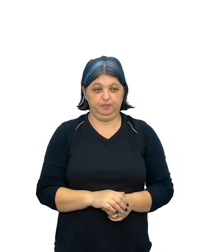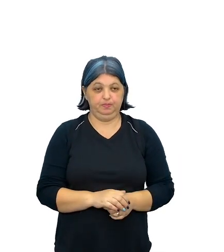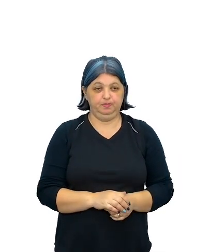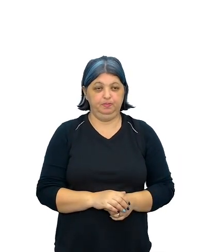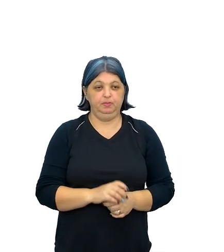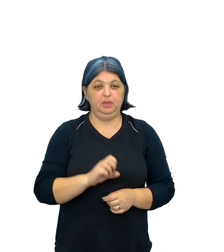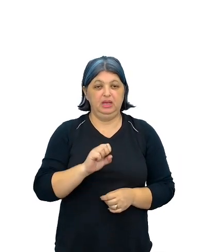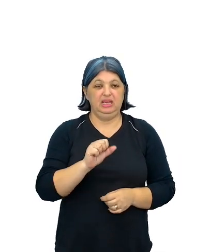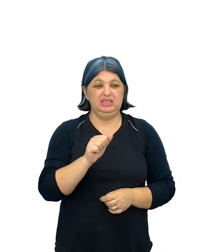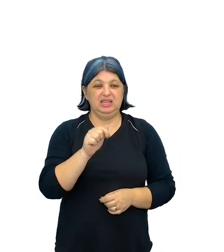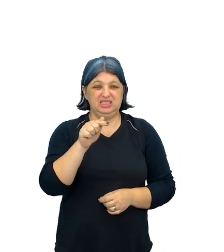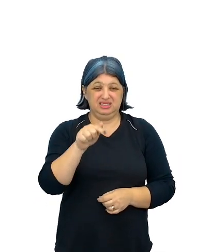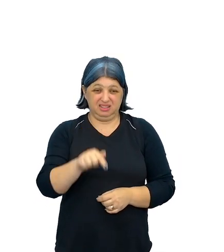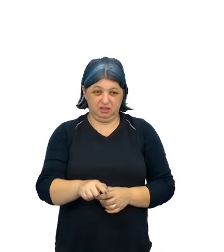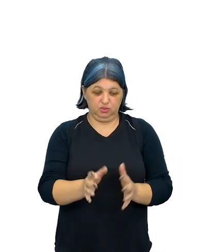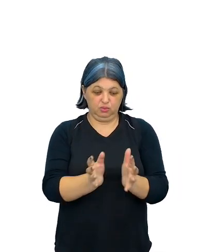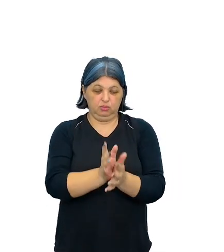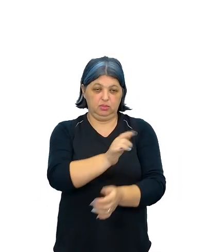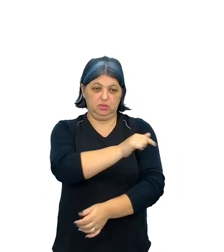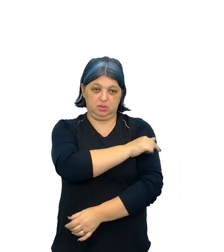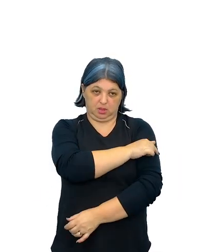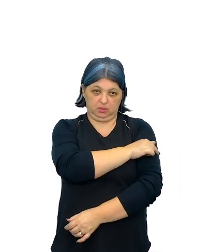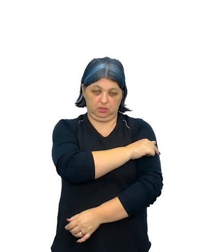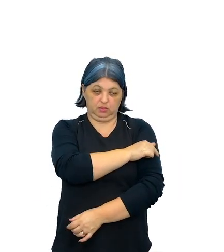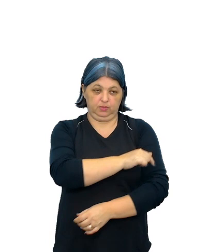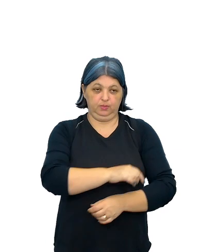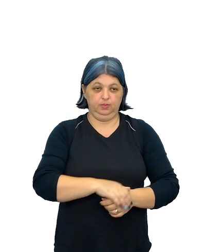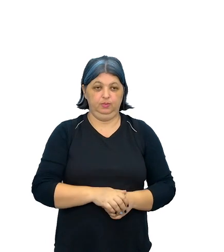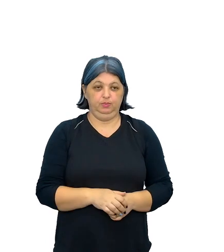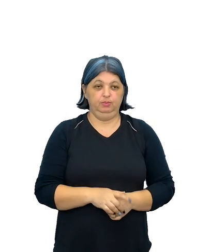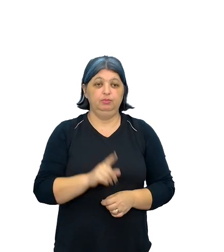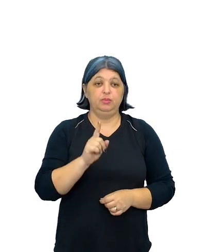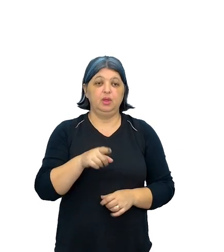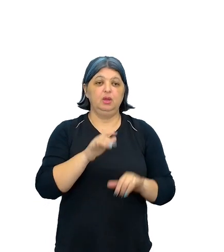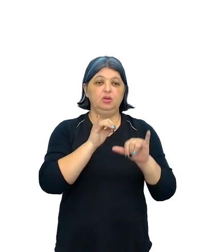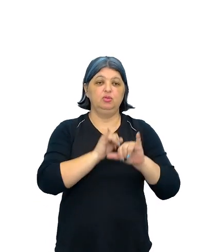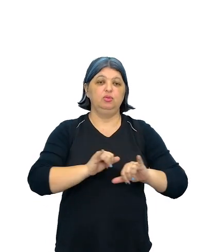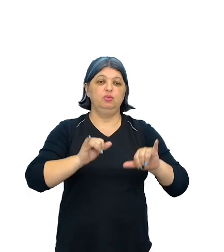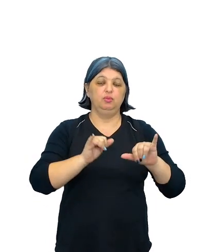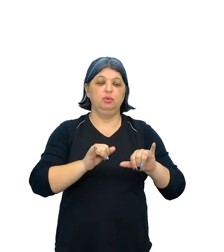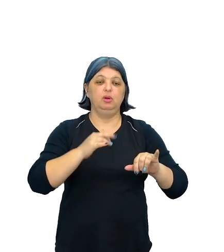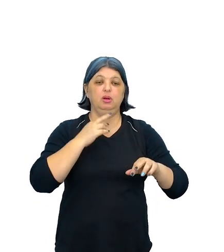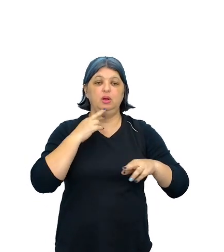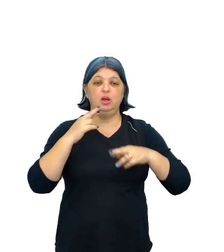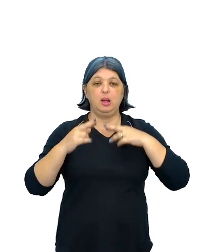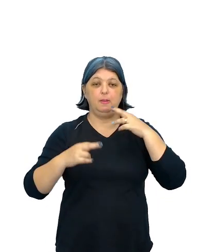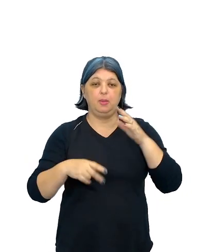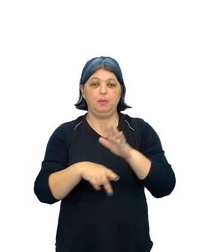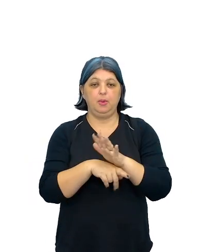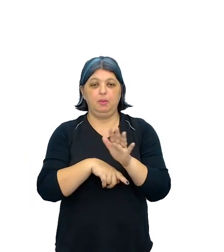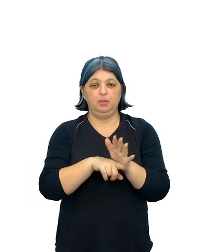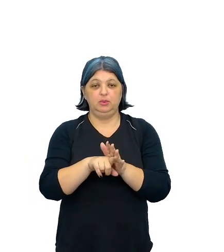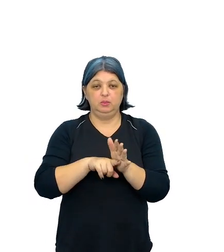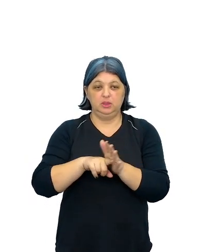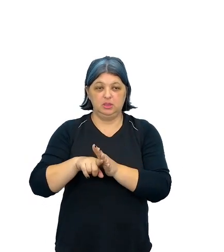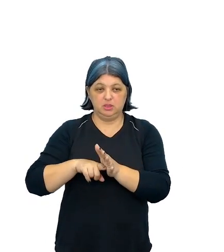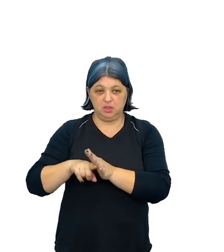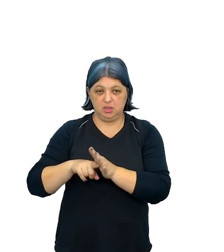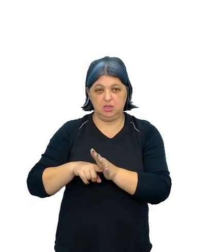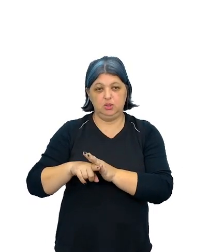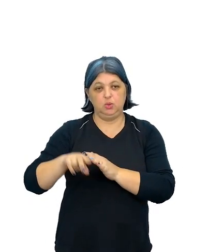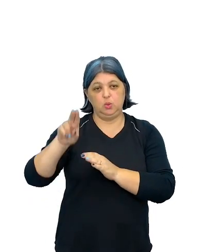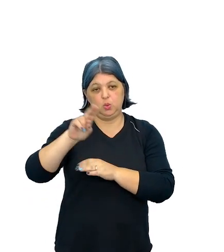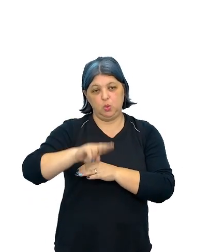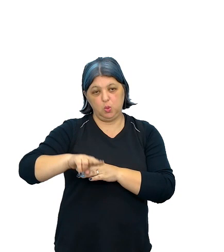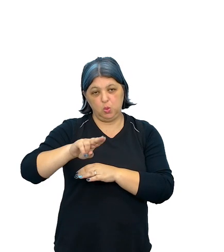de atividade 7 do sétimo ano, é divulgar resultados de pesquisas por